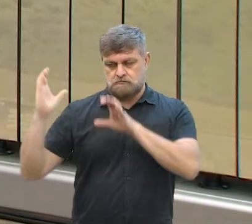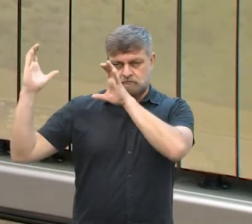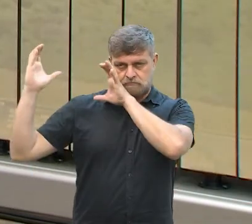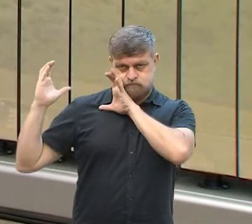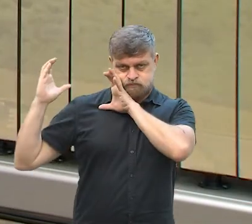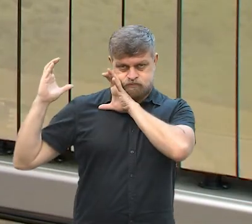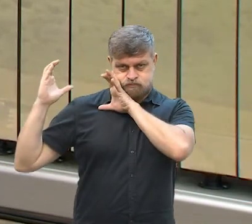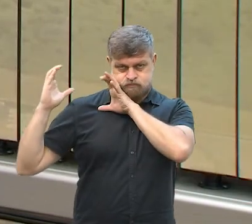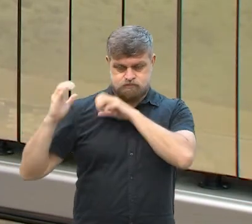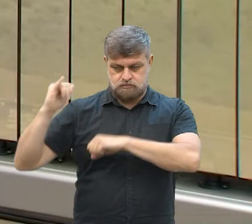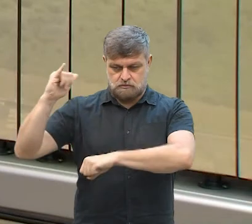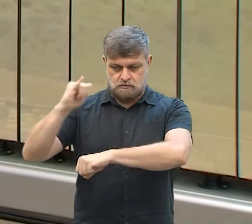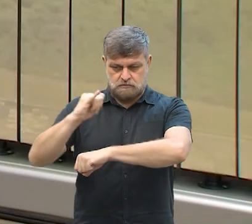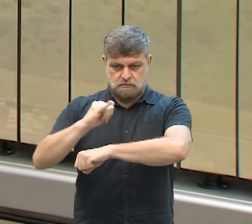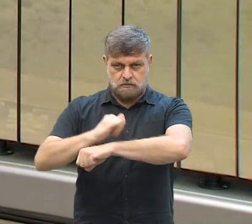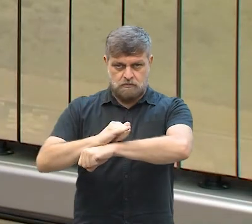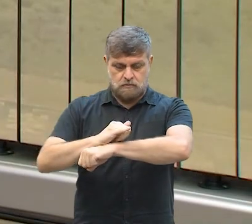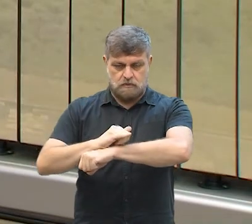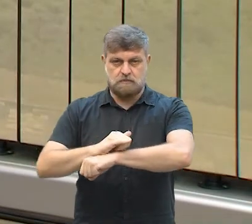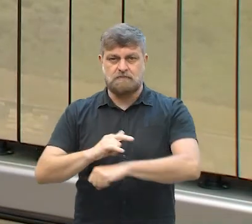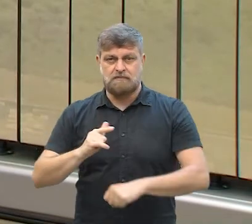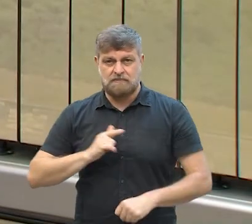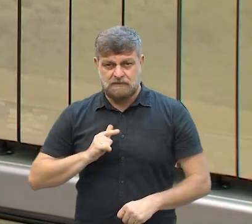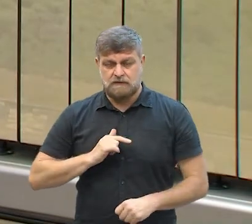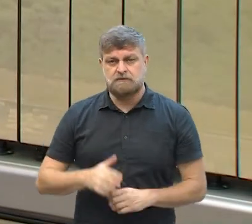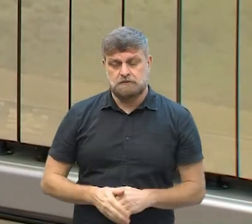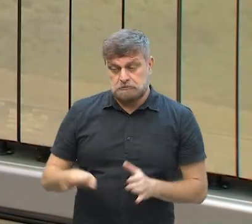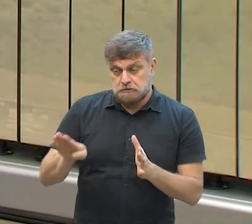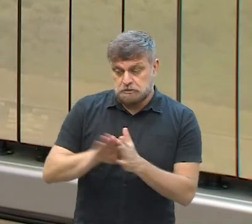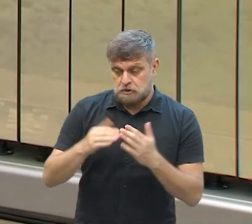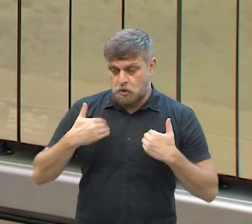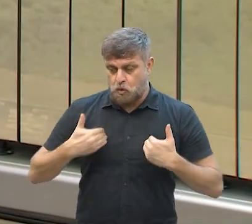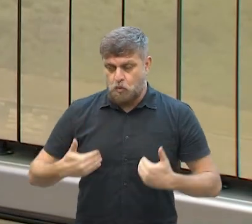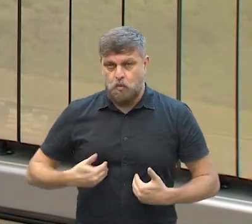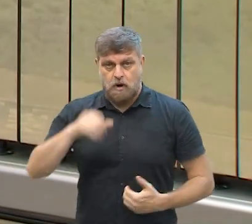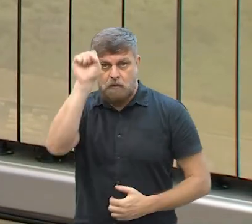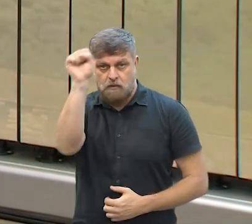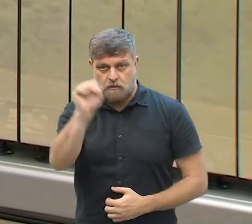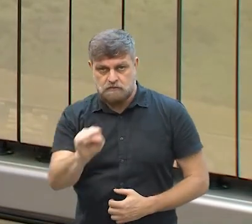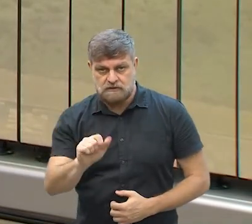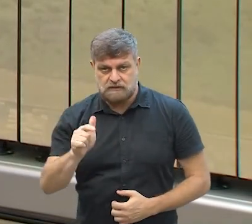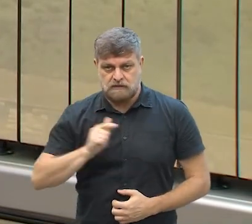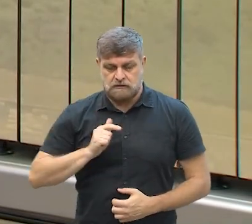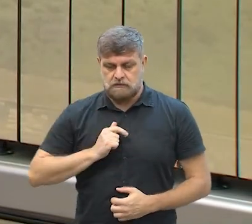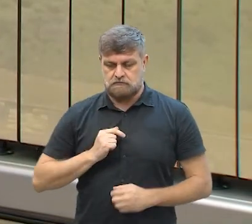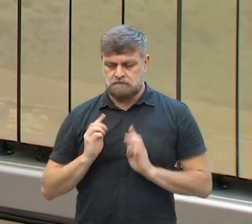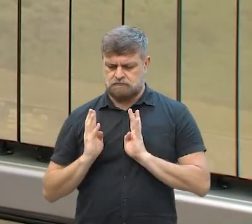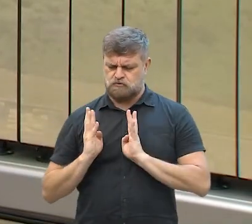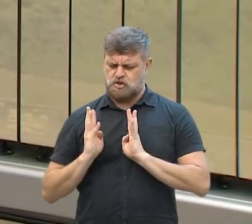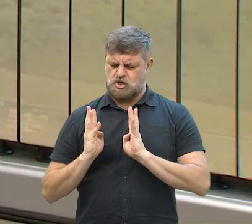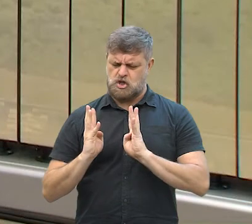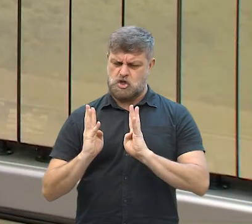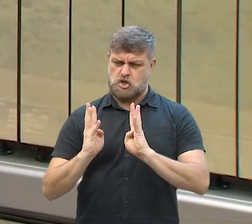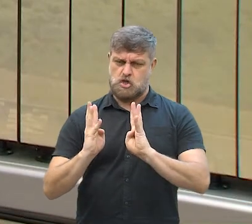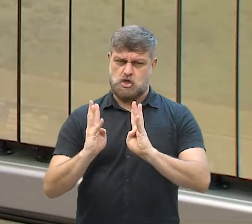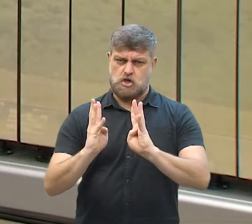escolta em Cumbica. E foi muito emocionante, porque ele desceu do avião, né, e foi